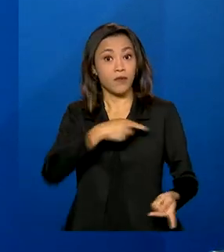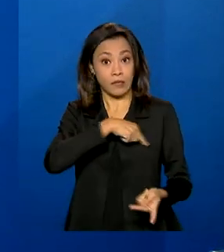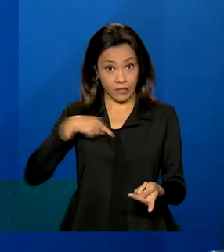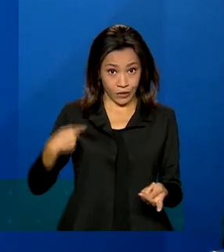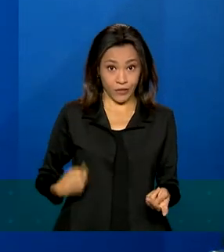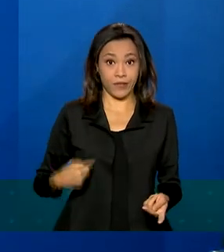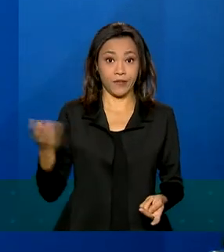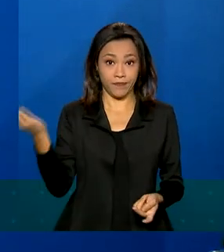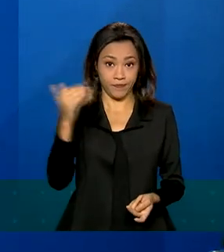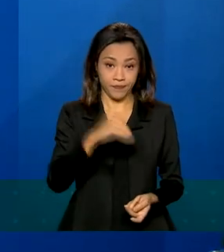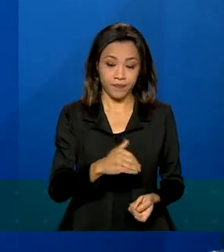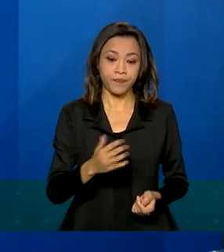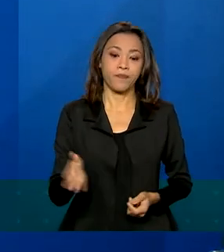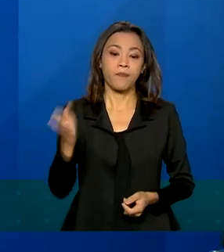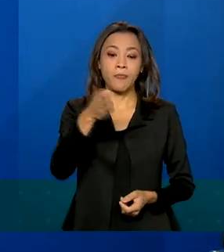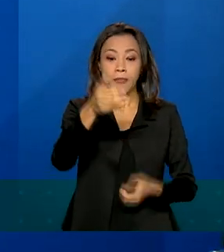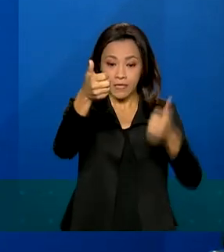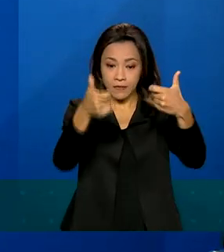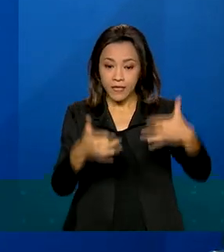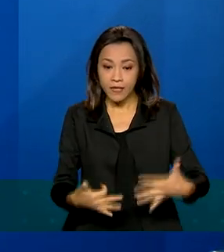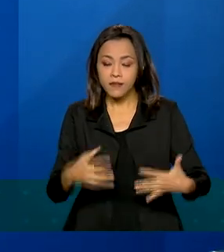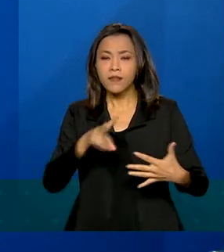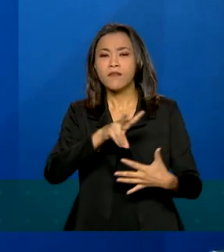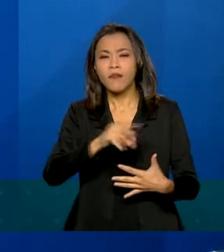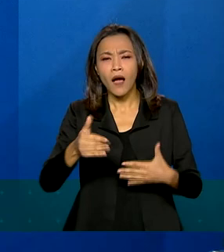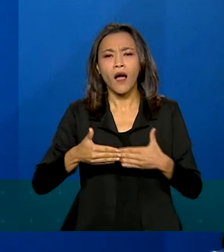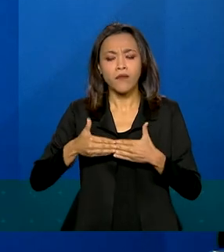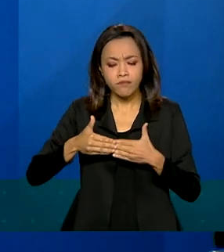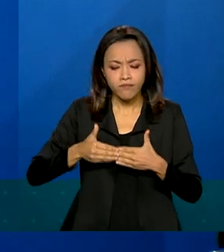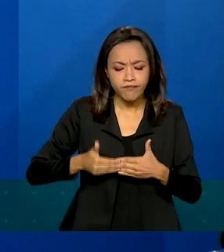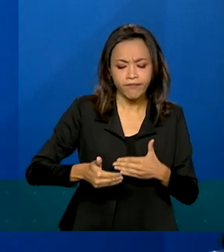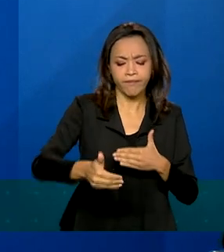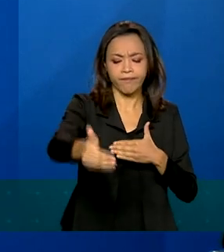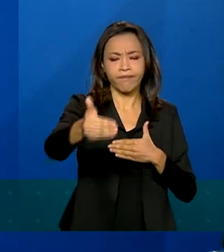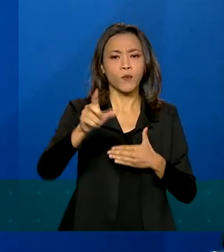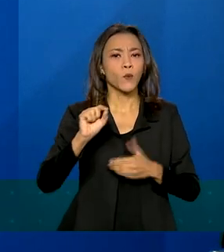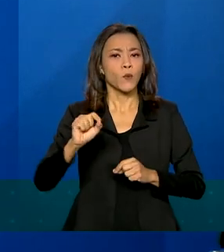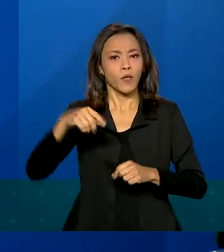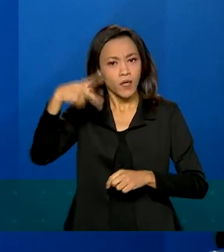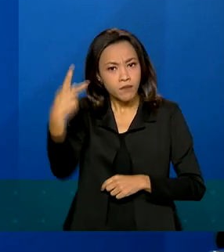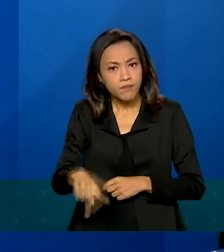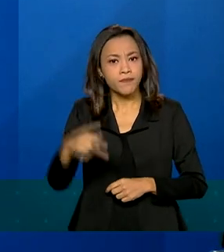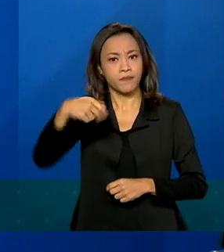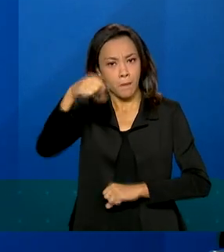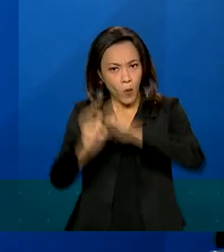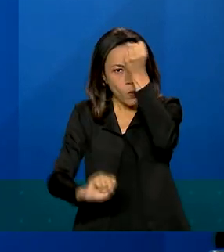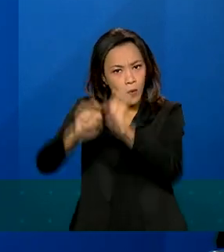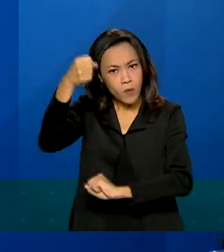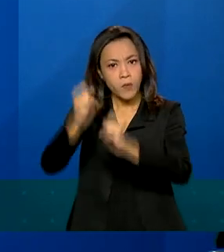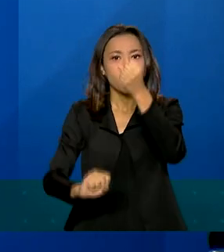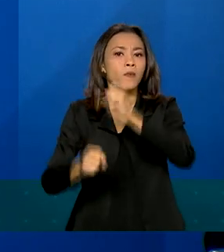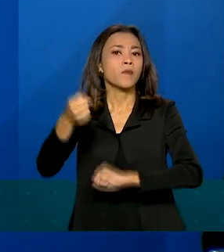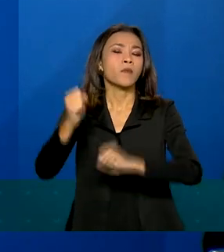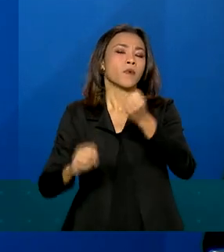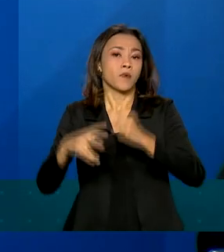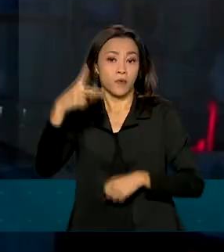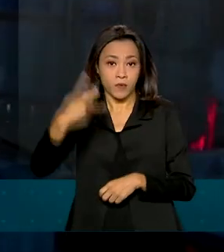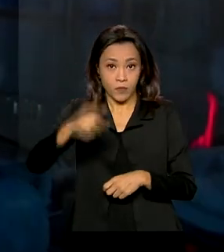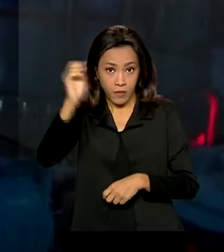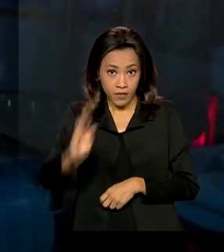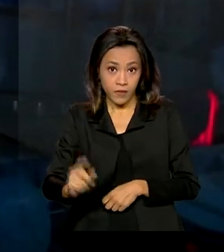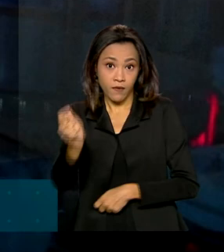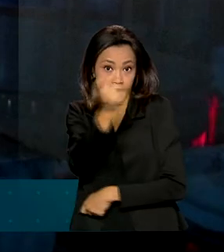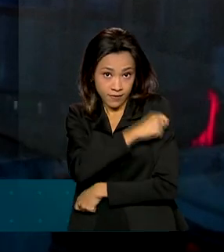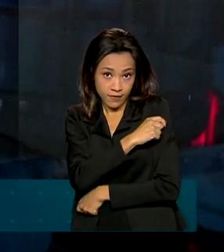tecnológica permitirá avançarmos em relação à autossuficiência e à soberania produtiva dessa vacina.